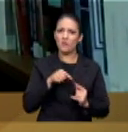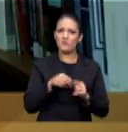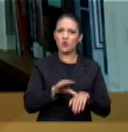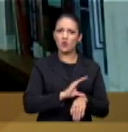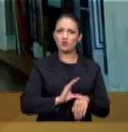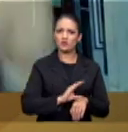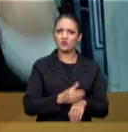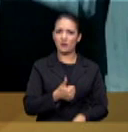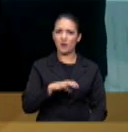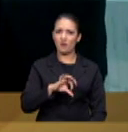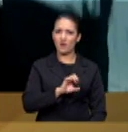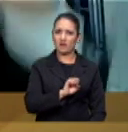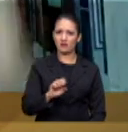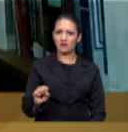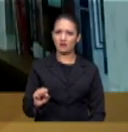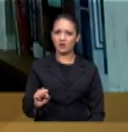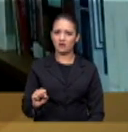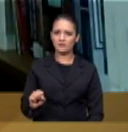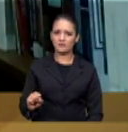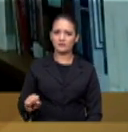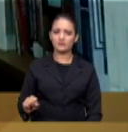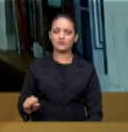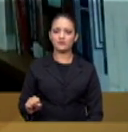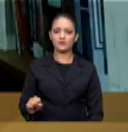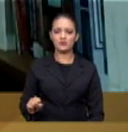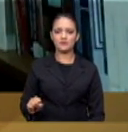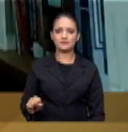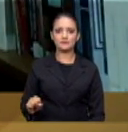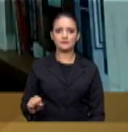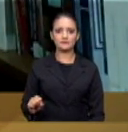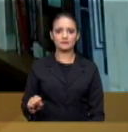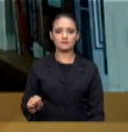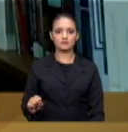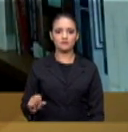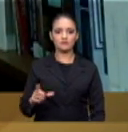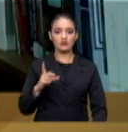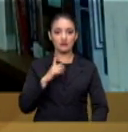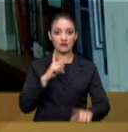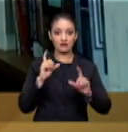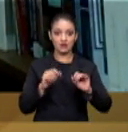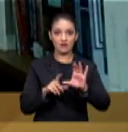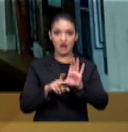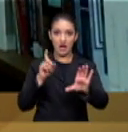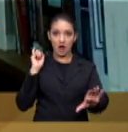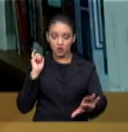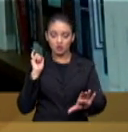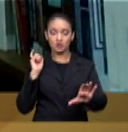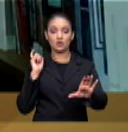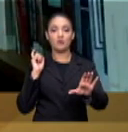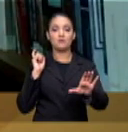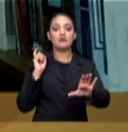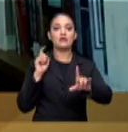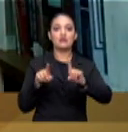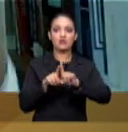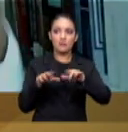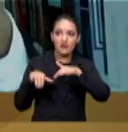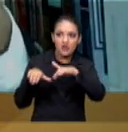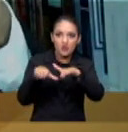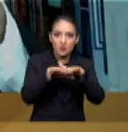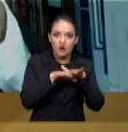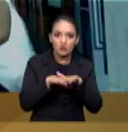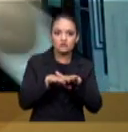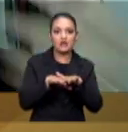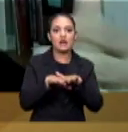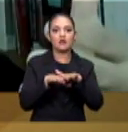1988, que não só guindou ao mesmo patamar de igualdade e autonomia federativa os municípios, mas também